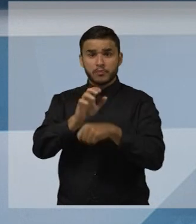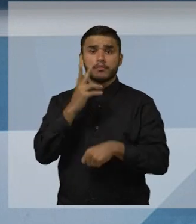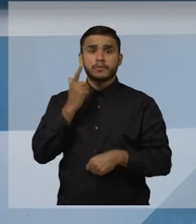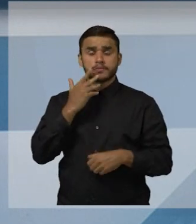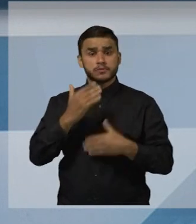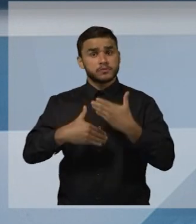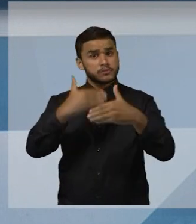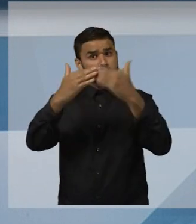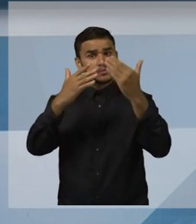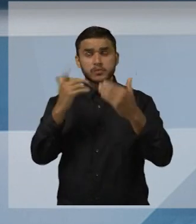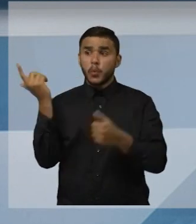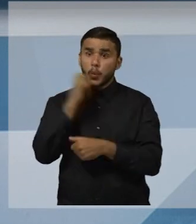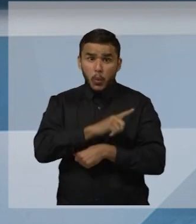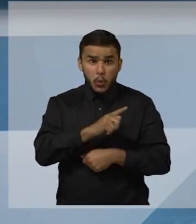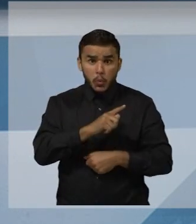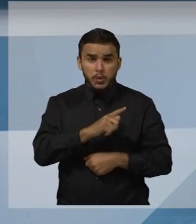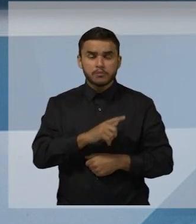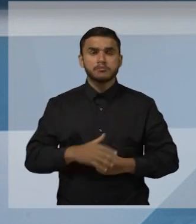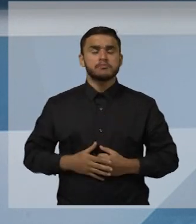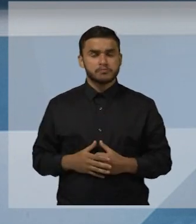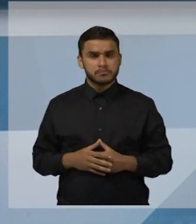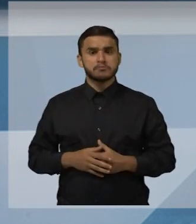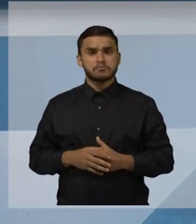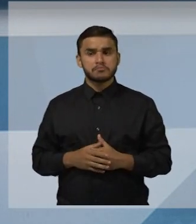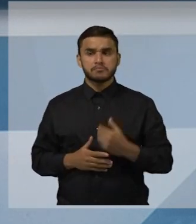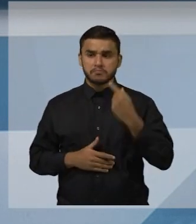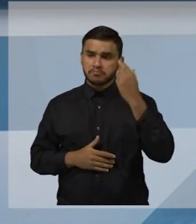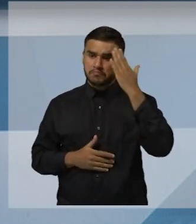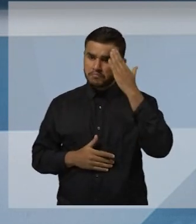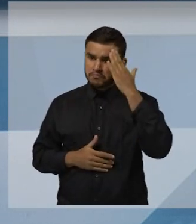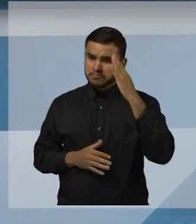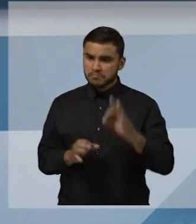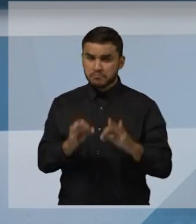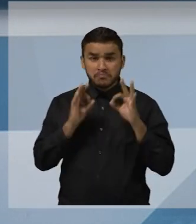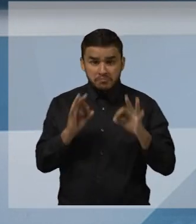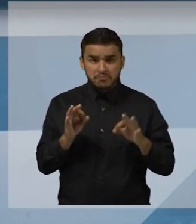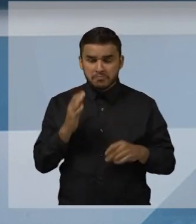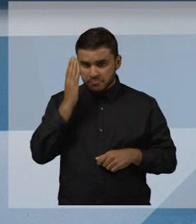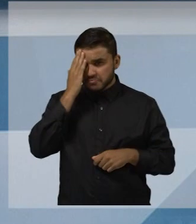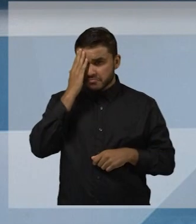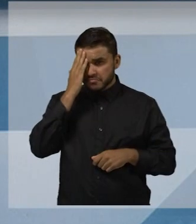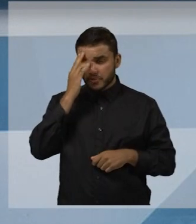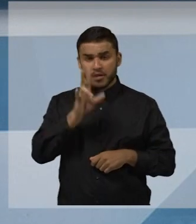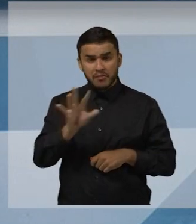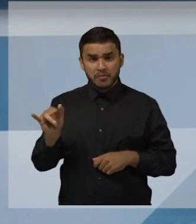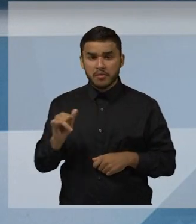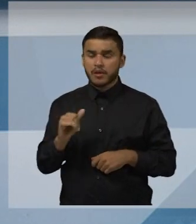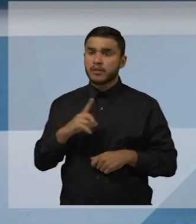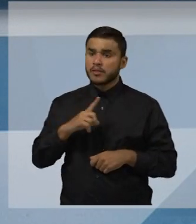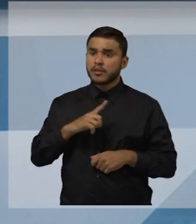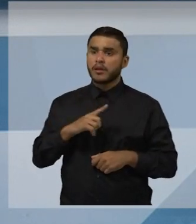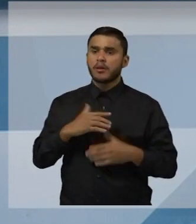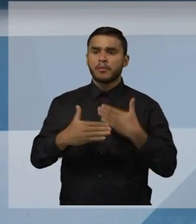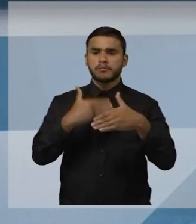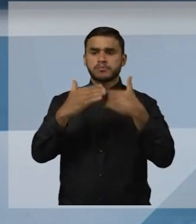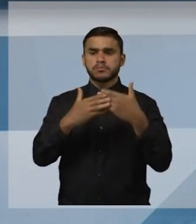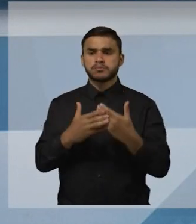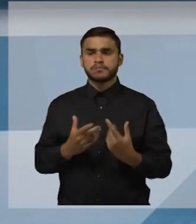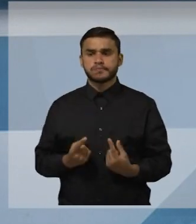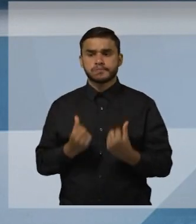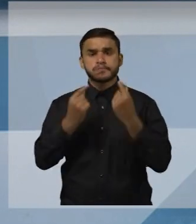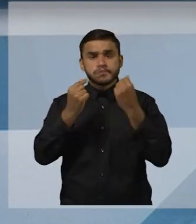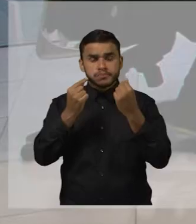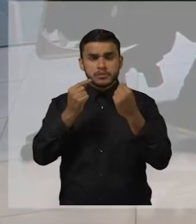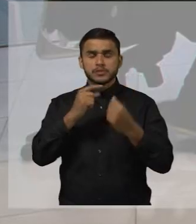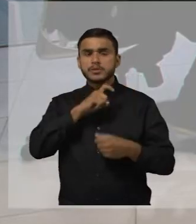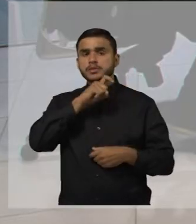atingiu, que é um dos poucos superavitários ainda na federação, porque esse ajuste fiscal foi